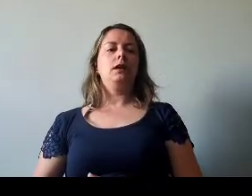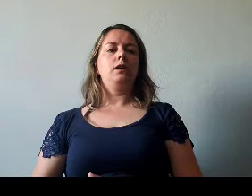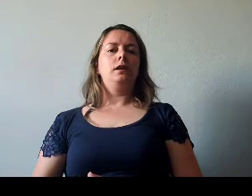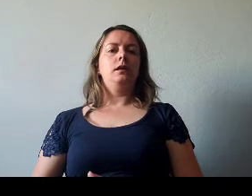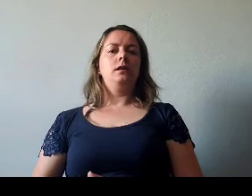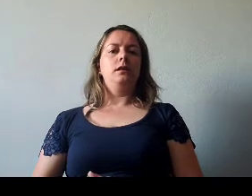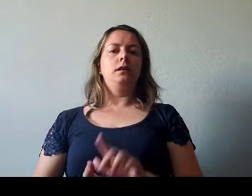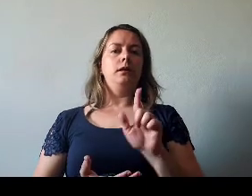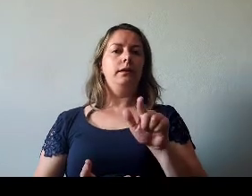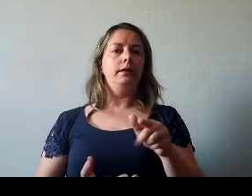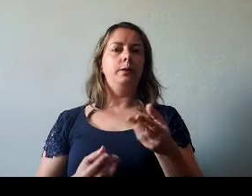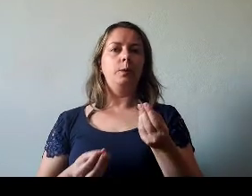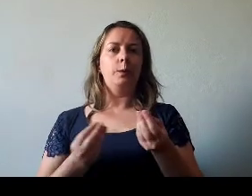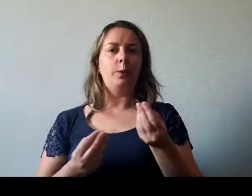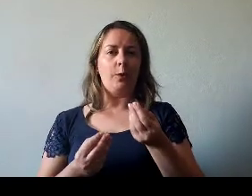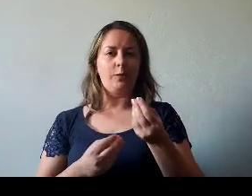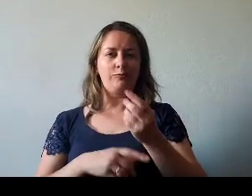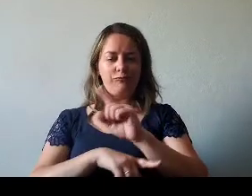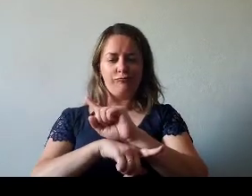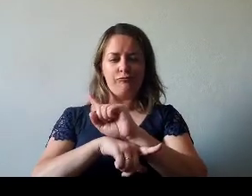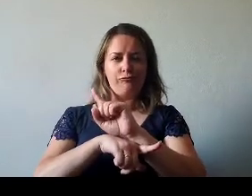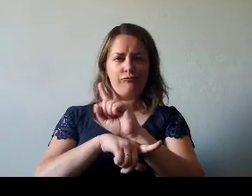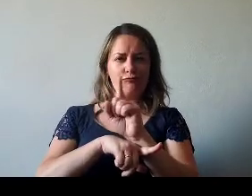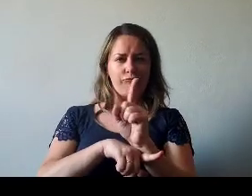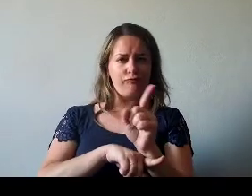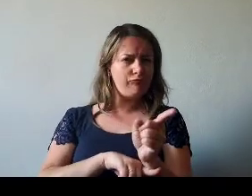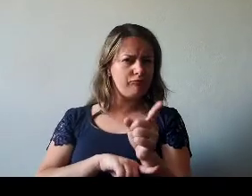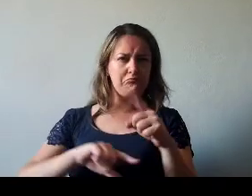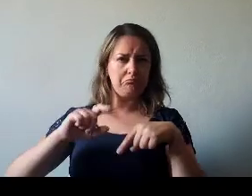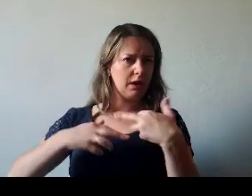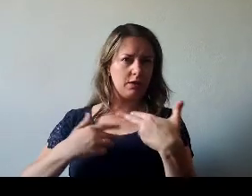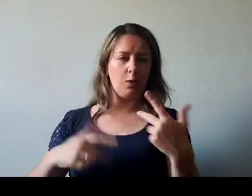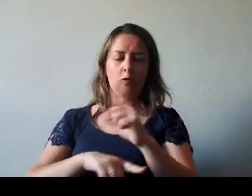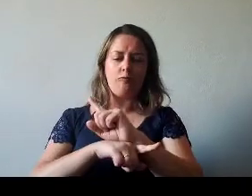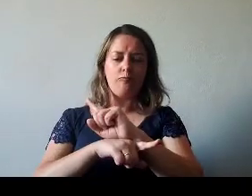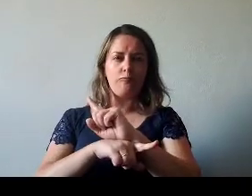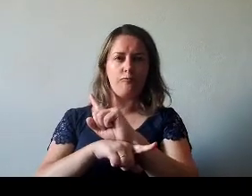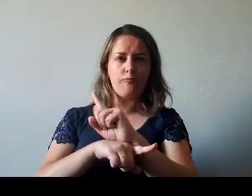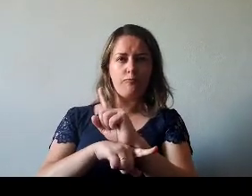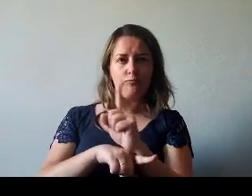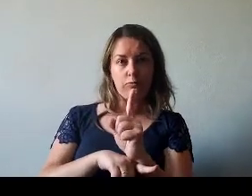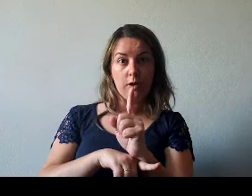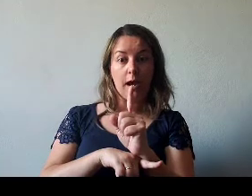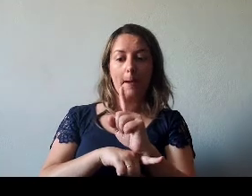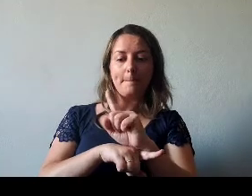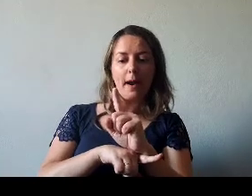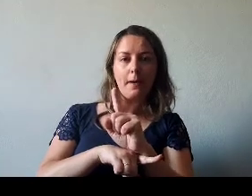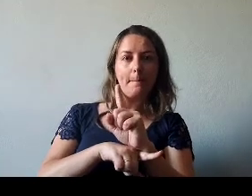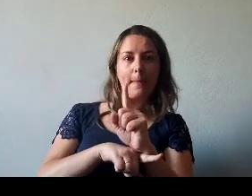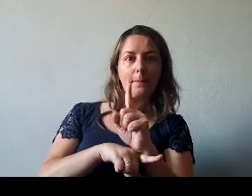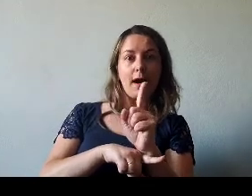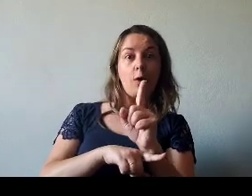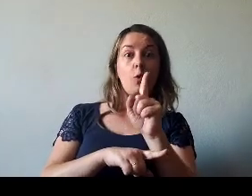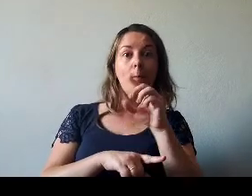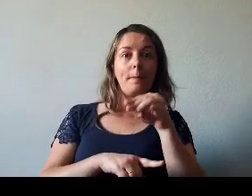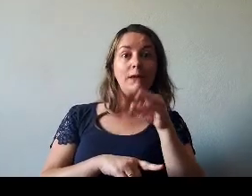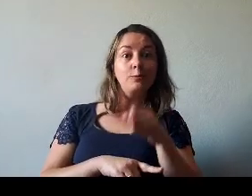que a velocidade do objeto varia de 1 metro por segundo a cada